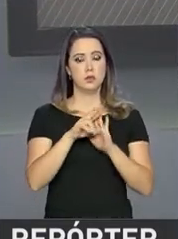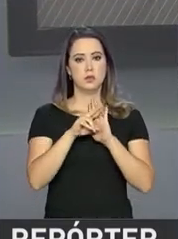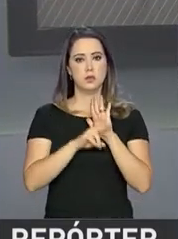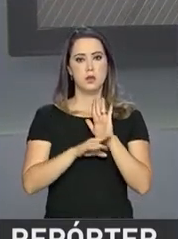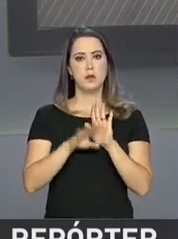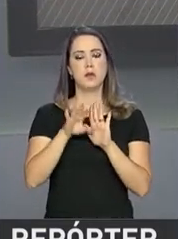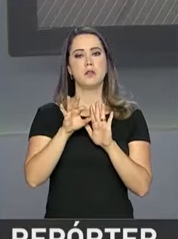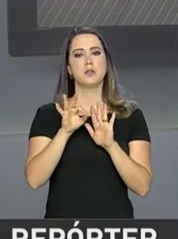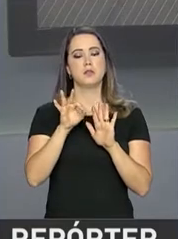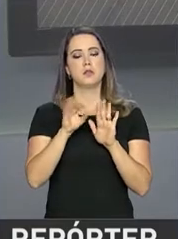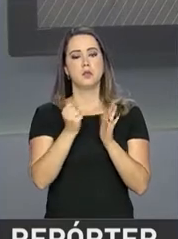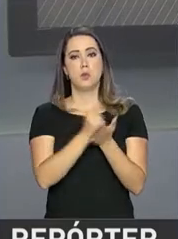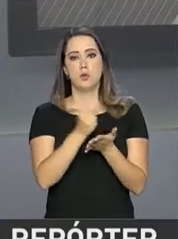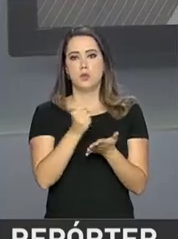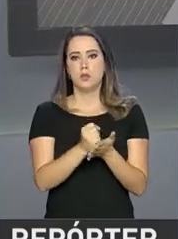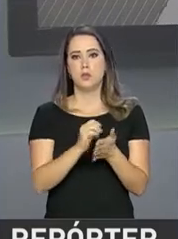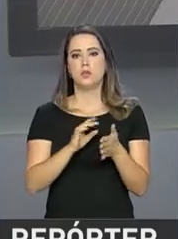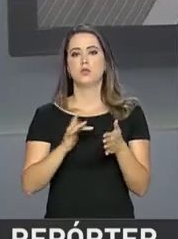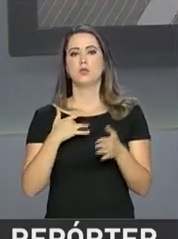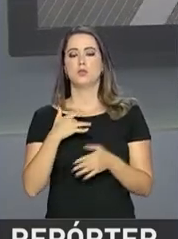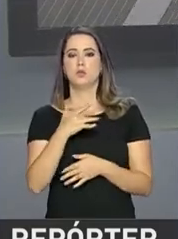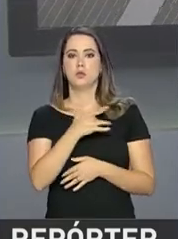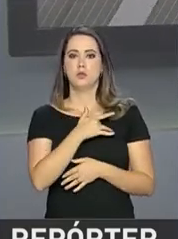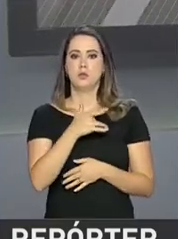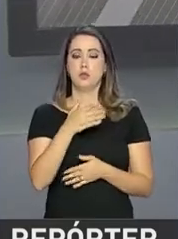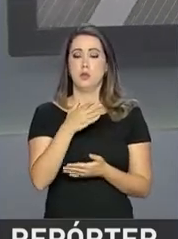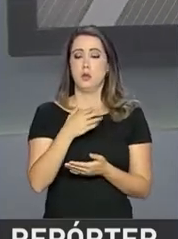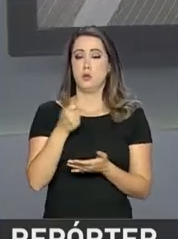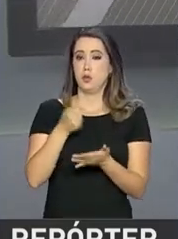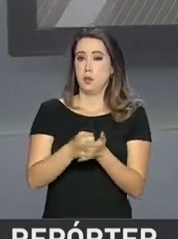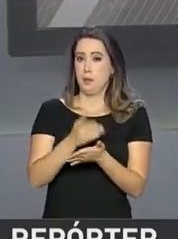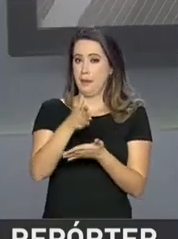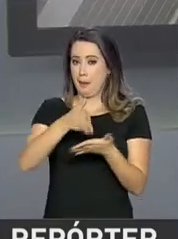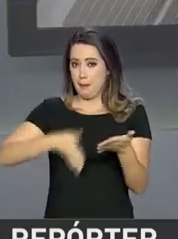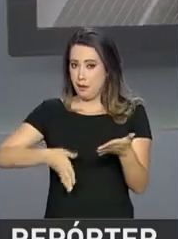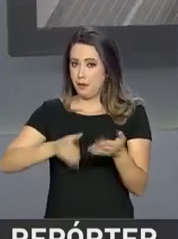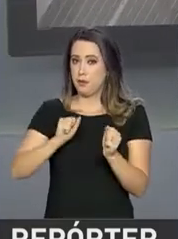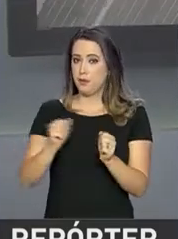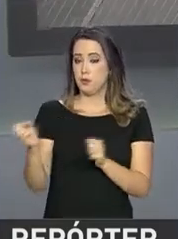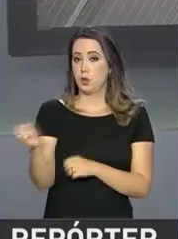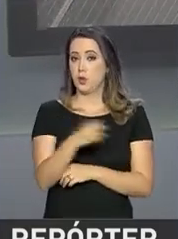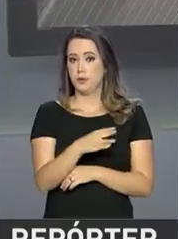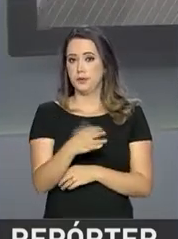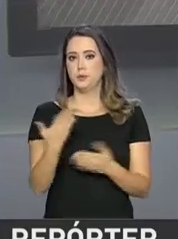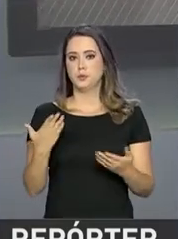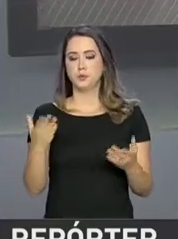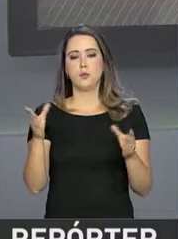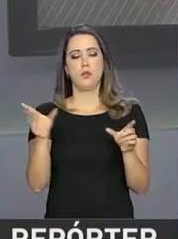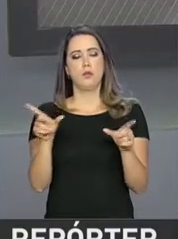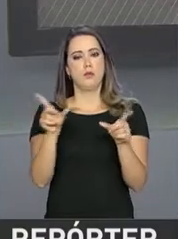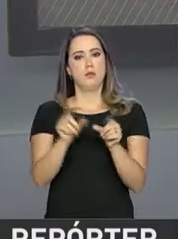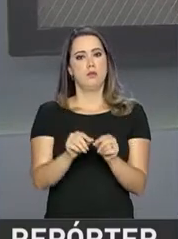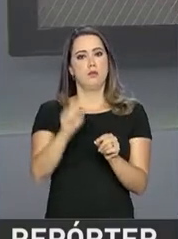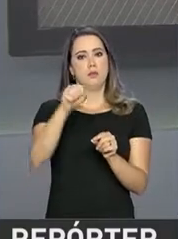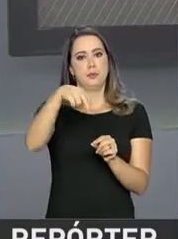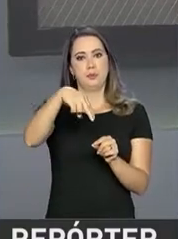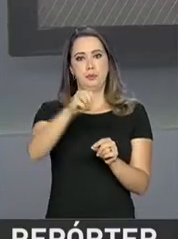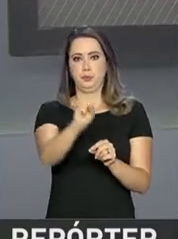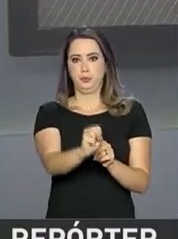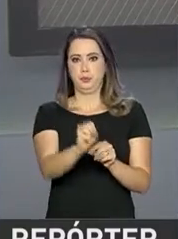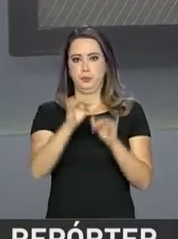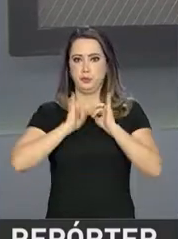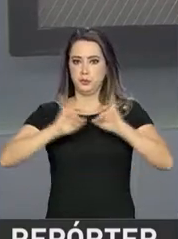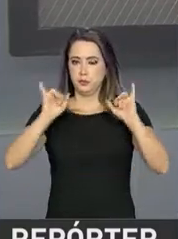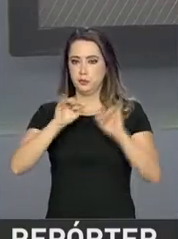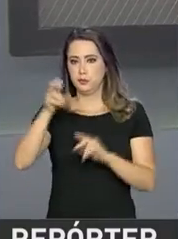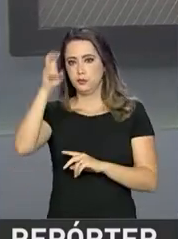dos planos de saúde com co-participação e de franquia vão ser atualizadas a agência nacional de saúde suplementar a ns